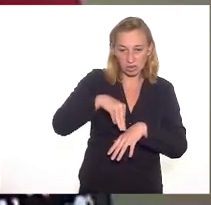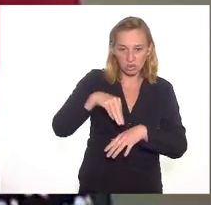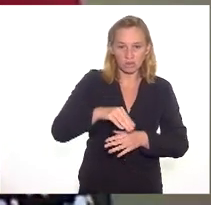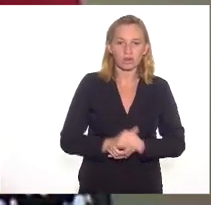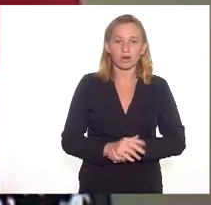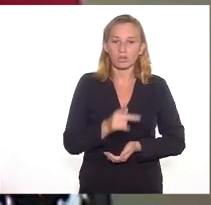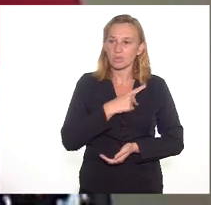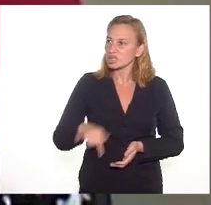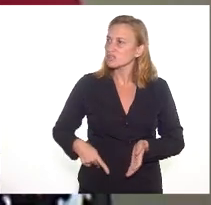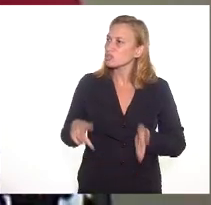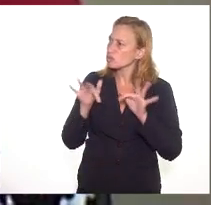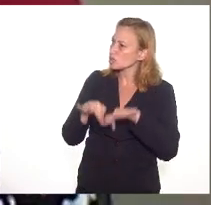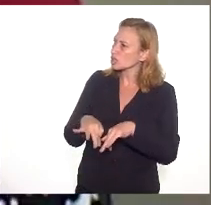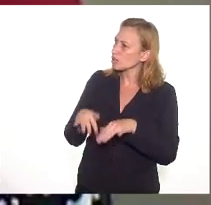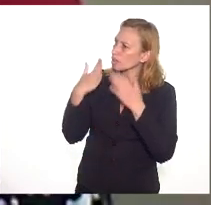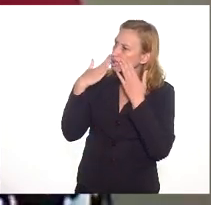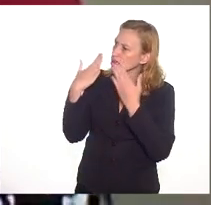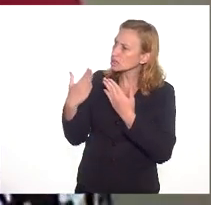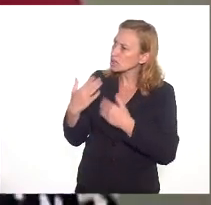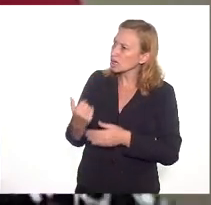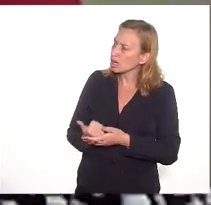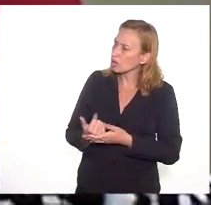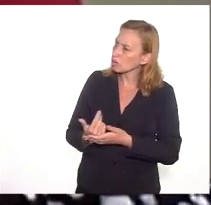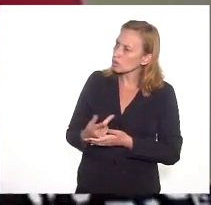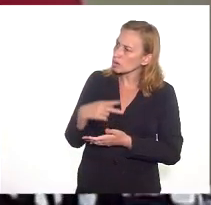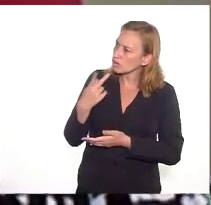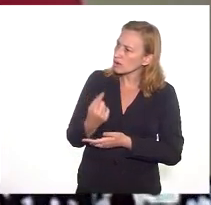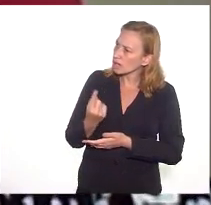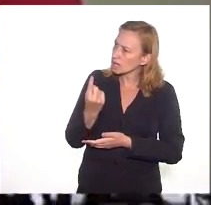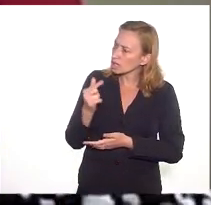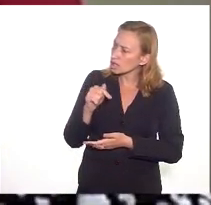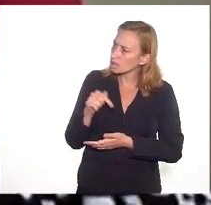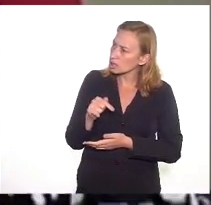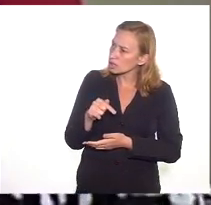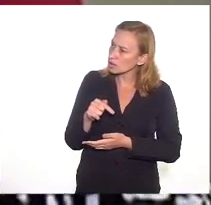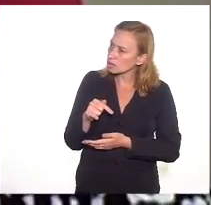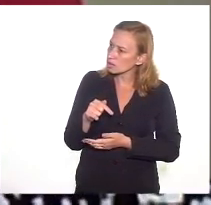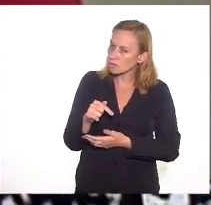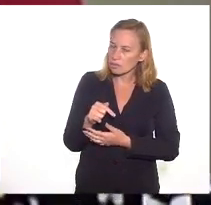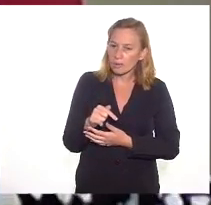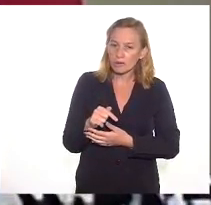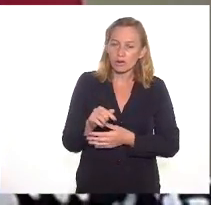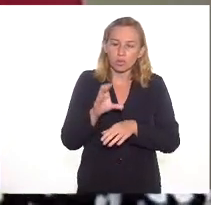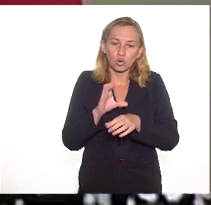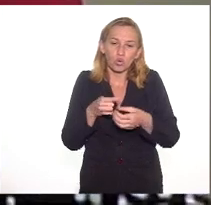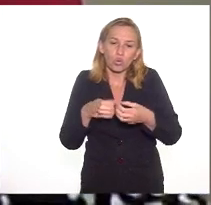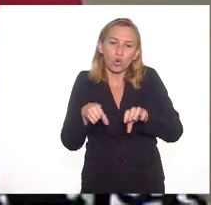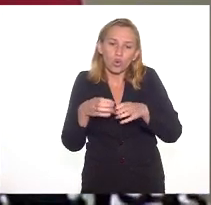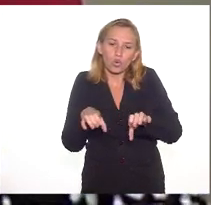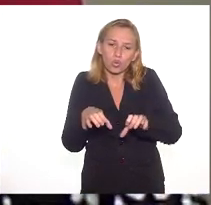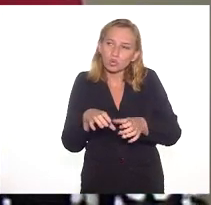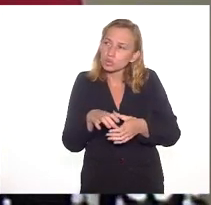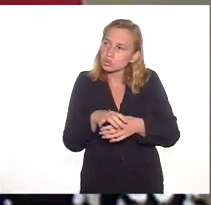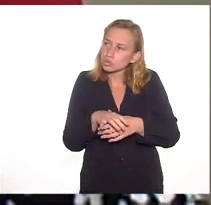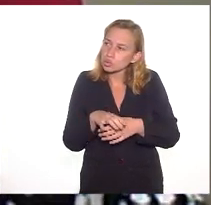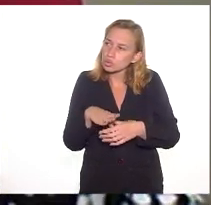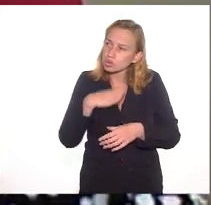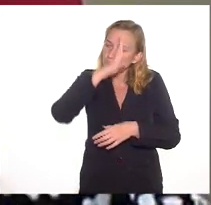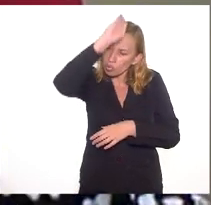ao final, seria possível apresentar uma ponderação aqui sobre o concurso de excedentes do